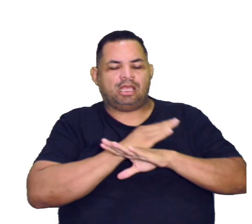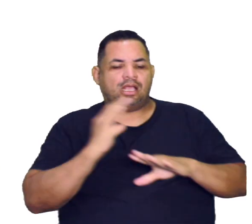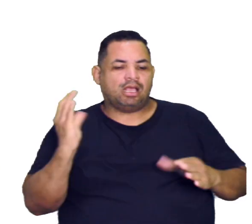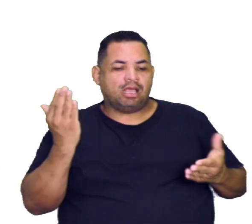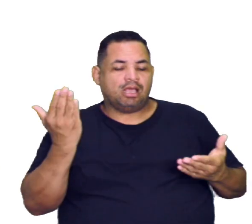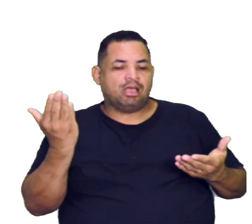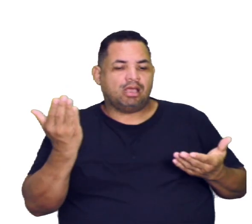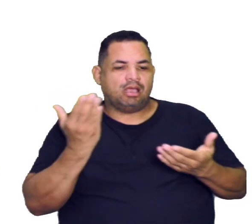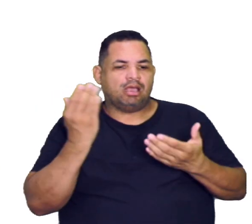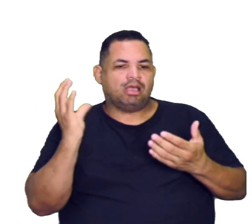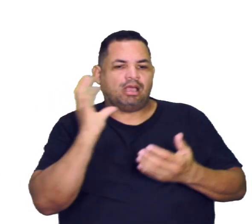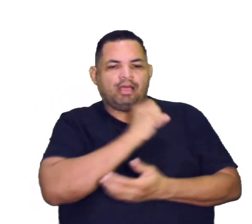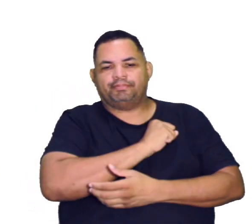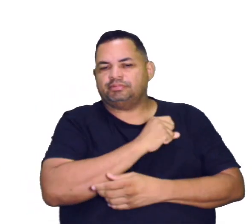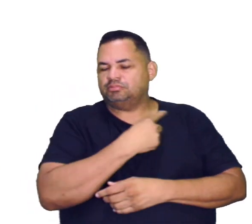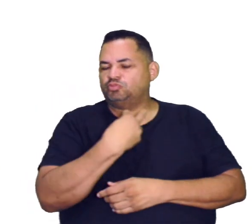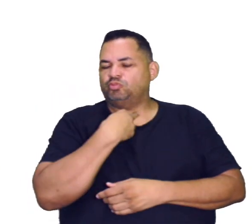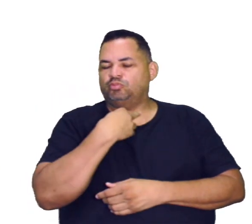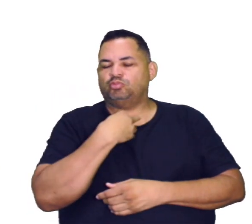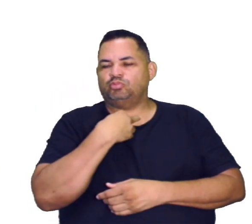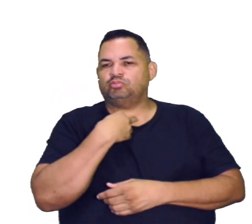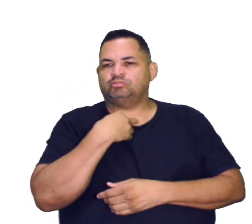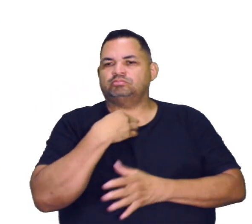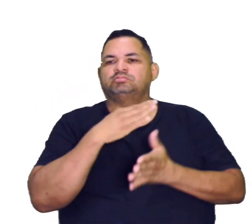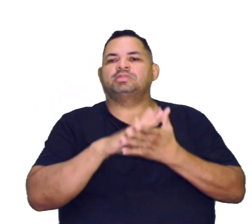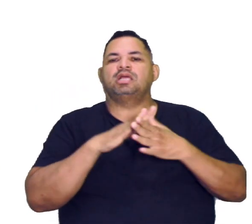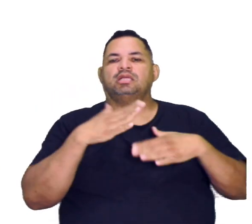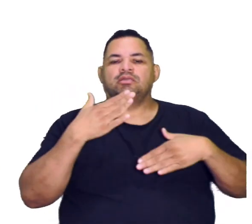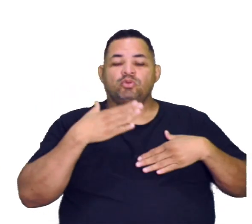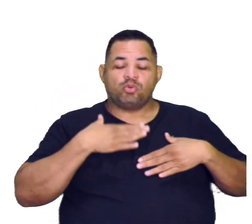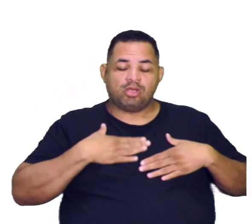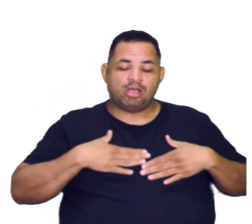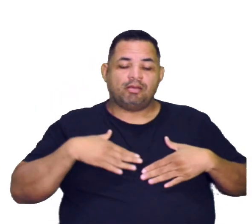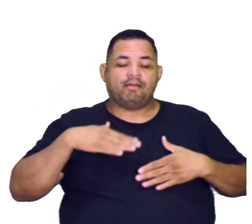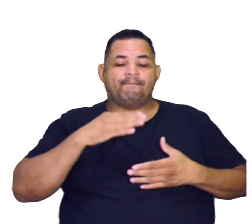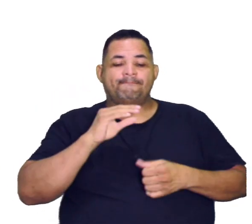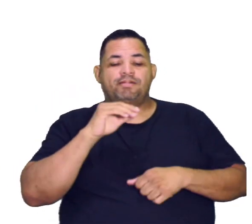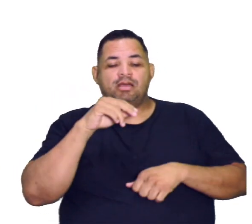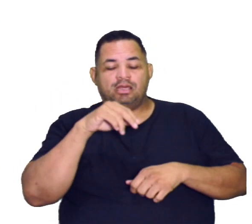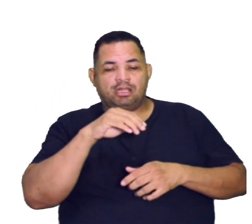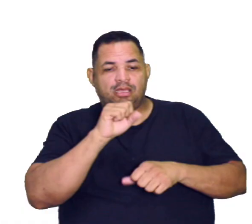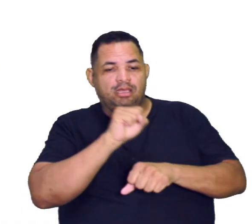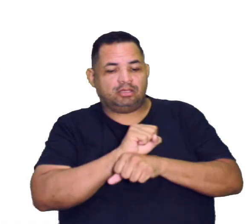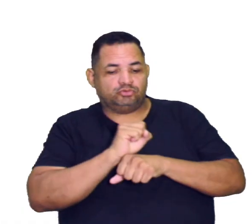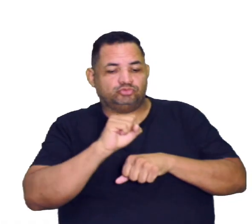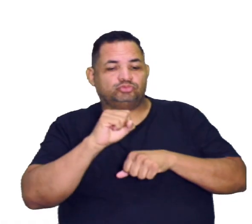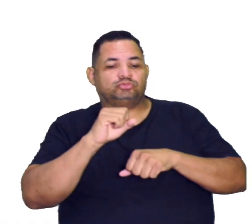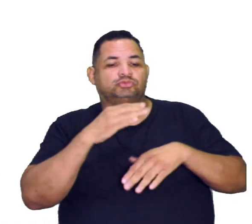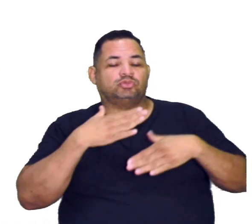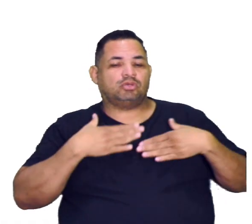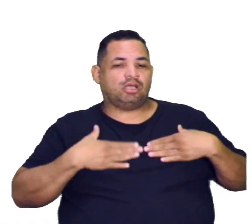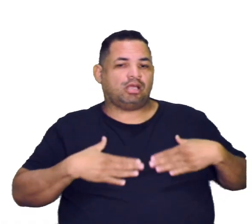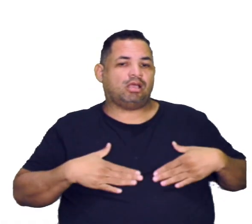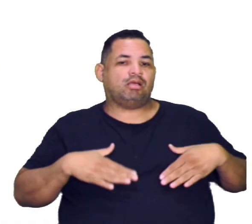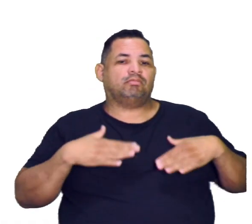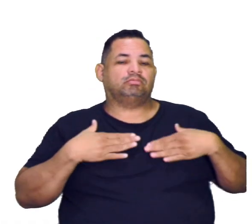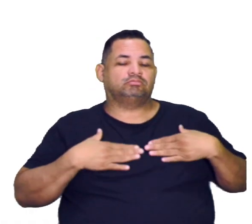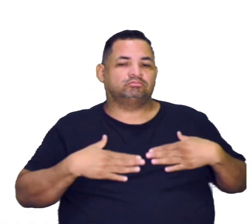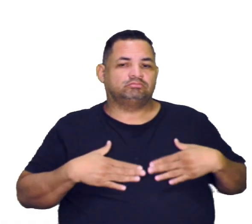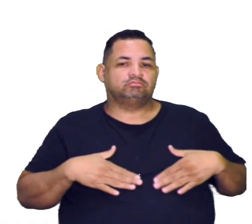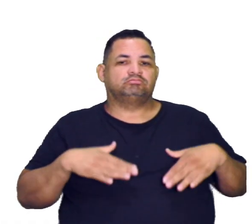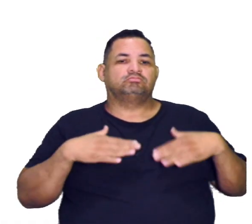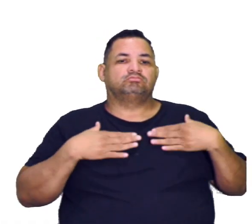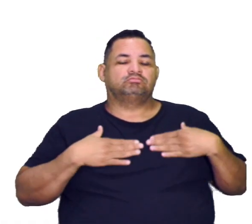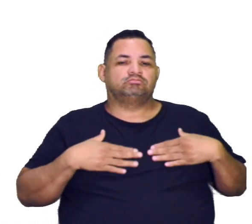Tô correndo, parei. Não, senão você vai passar mal, gente. Pelo amor de Deus, não façam isso, tá? Senão vai haver acúmulo